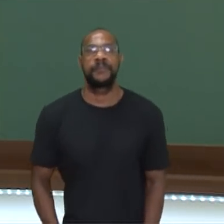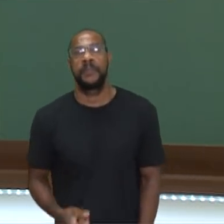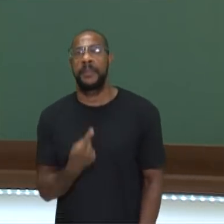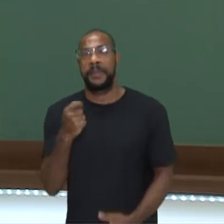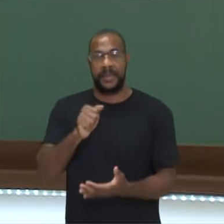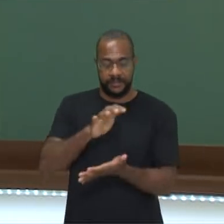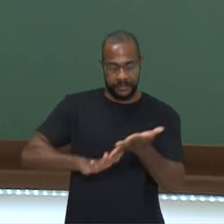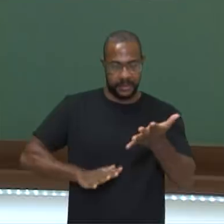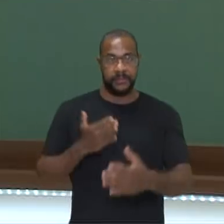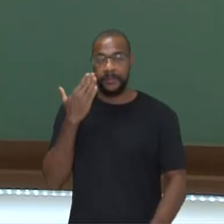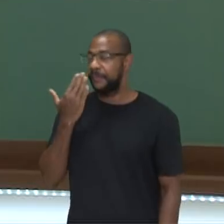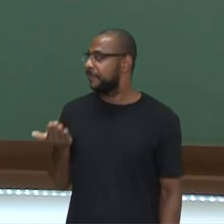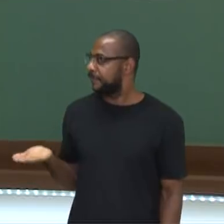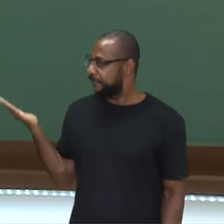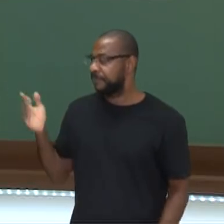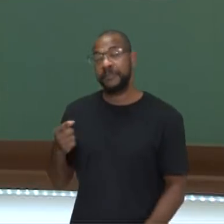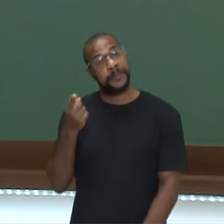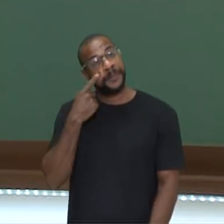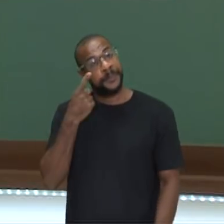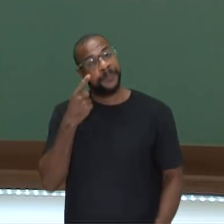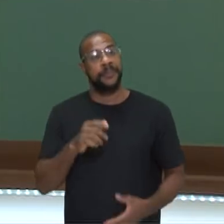nosso, então, vamos tentar